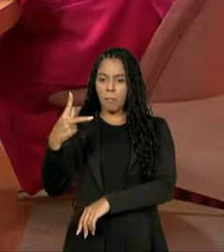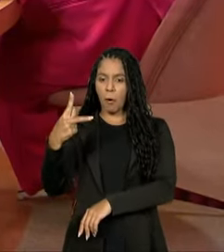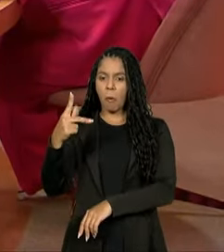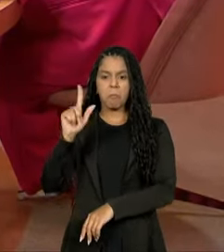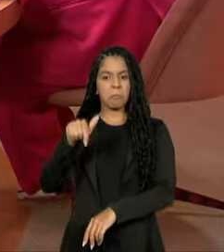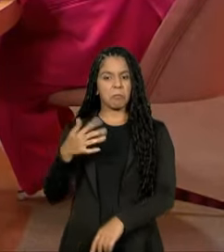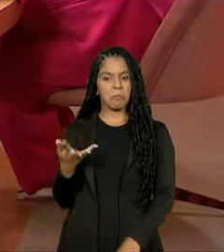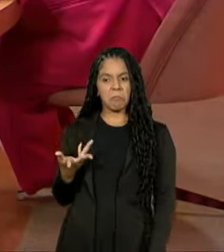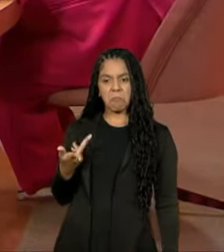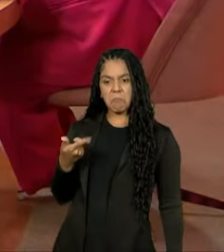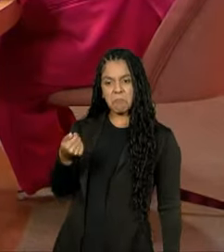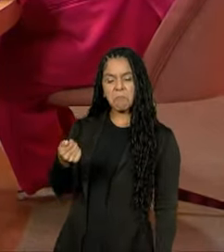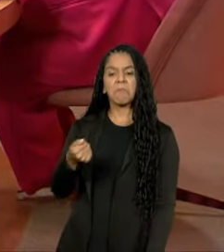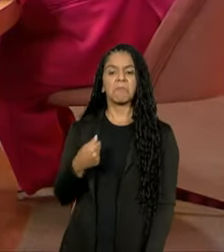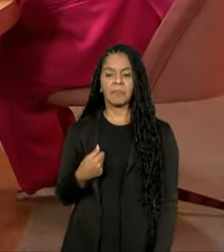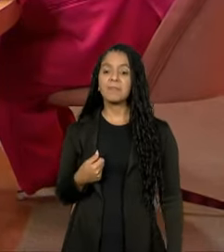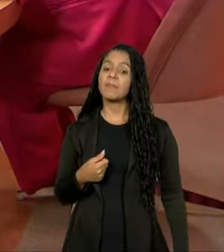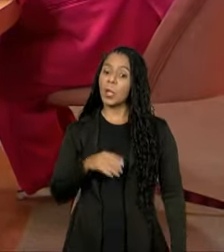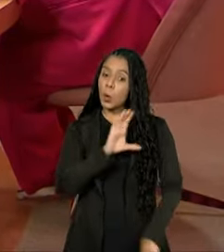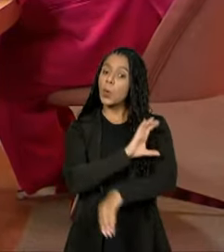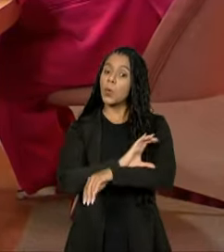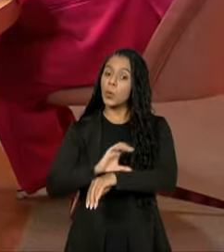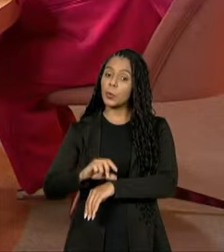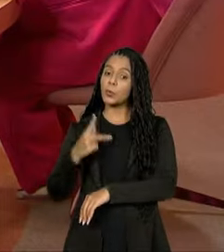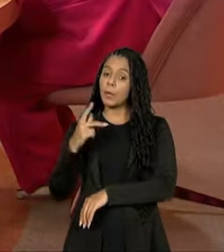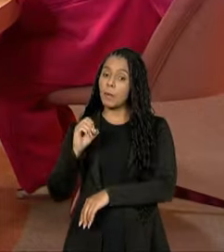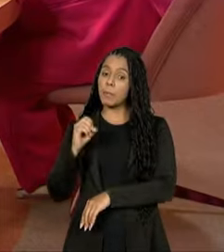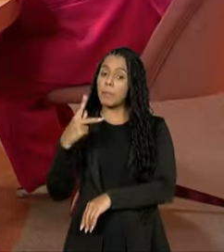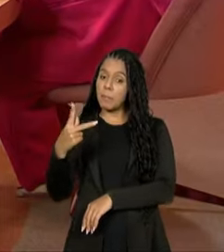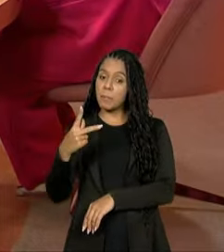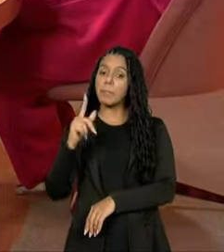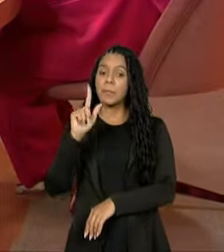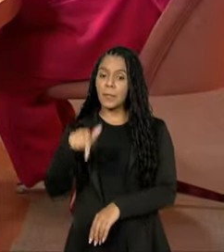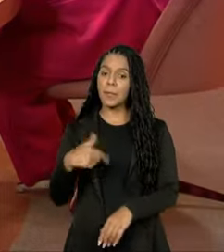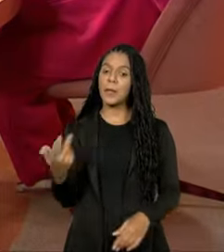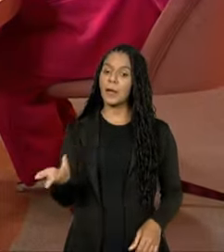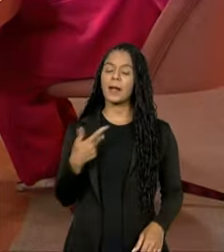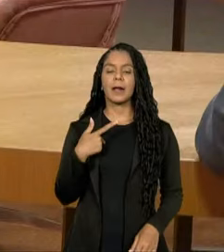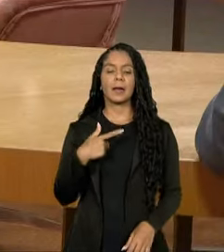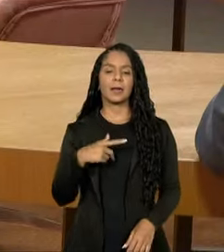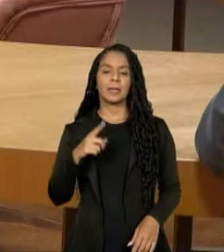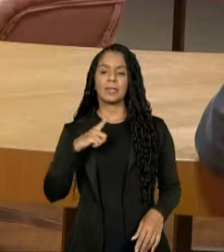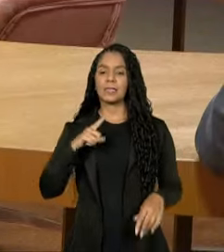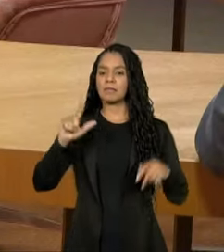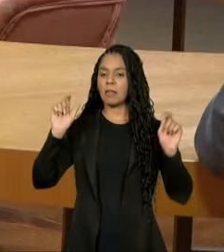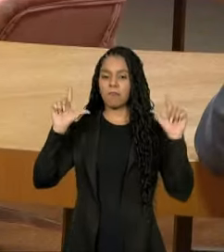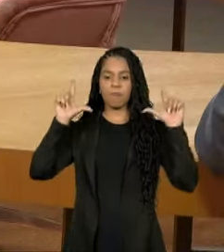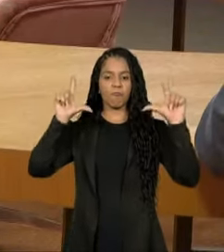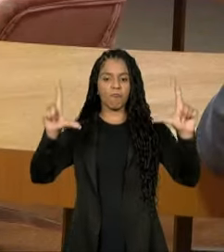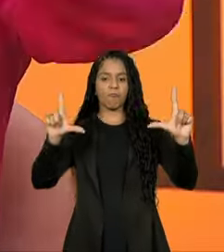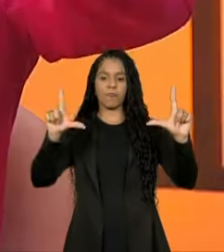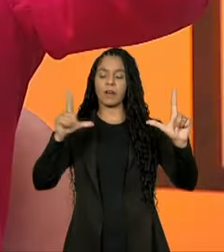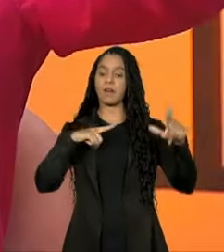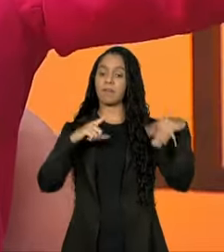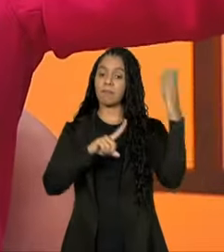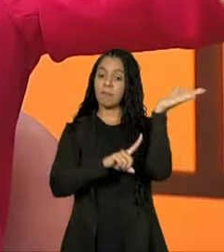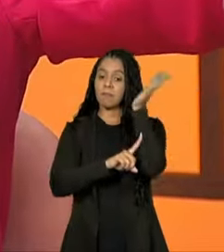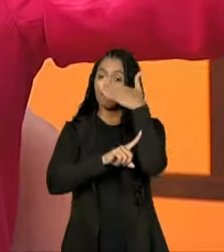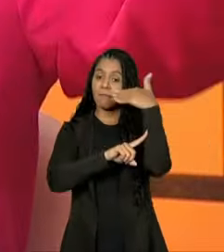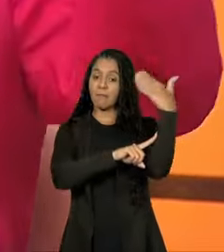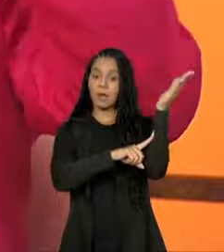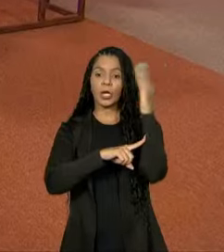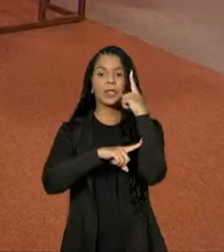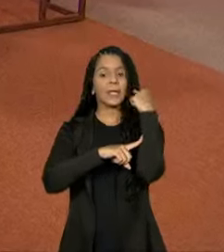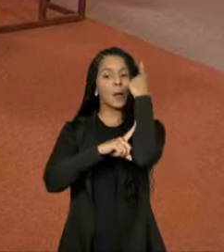semiótica, até isso, cultura pop, você falou muito bem. Amada, usar a camiseta da Marielle, ter aquela placa em casa. A bandeira da mangueira com o